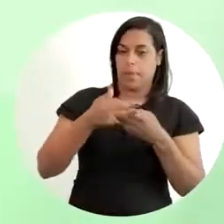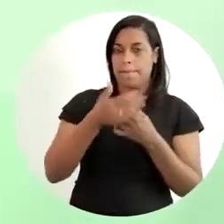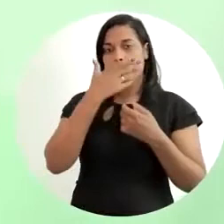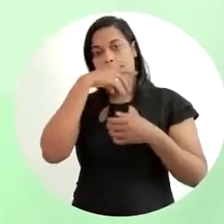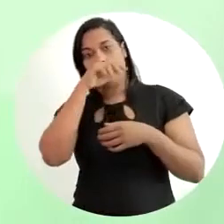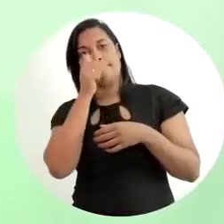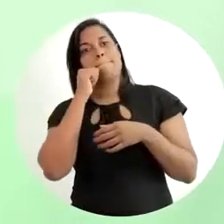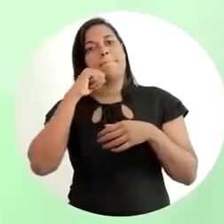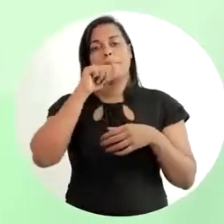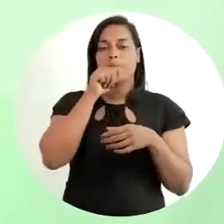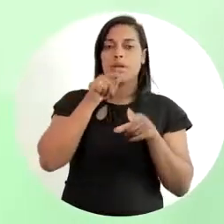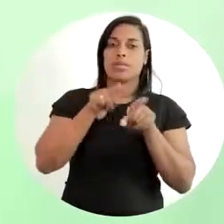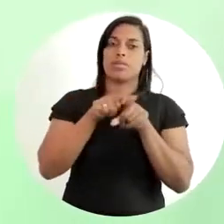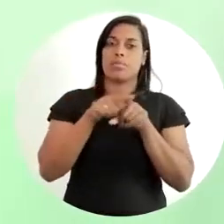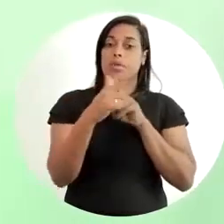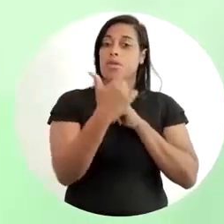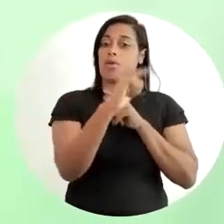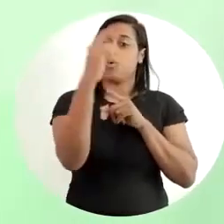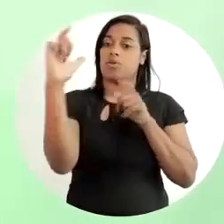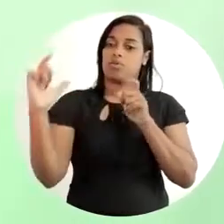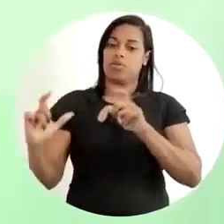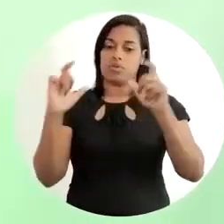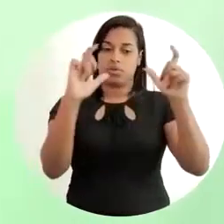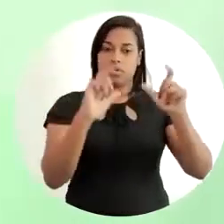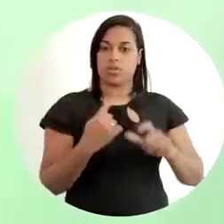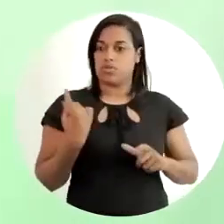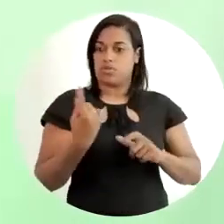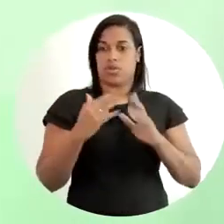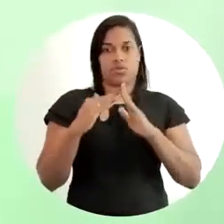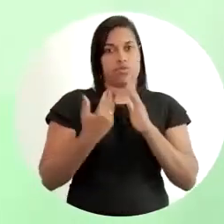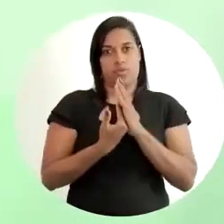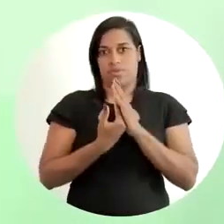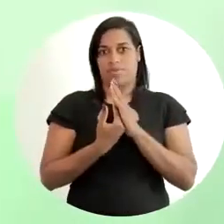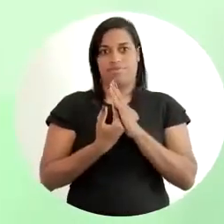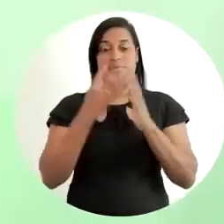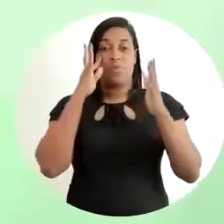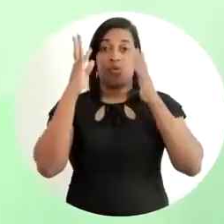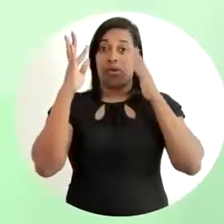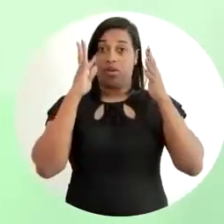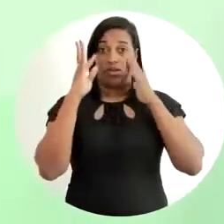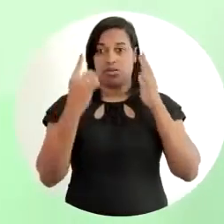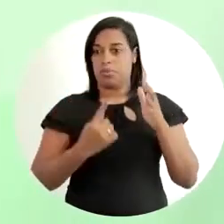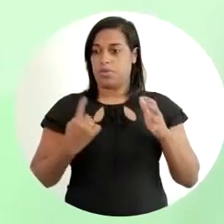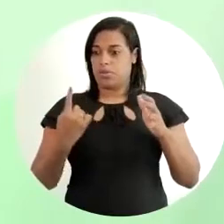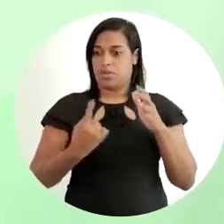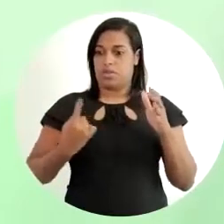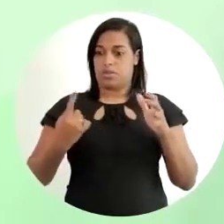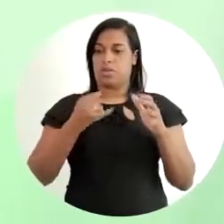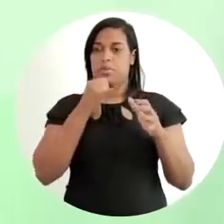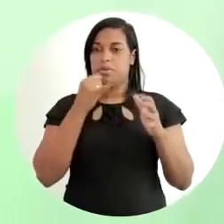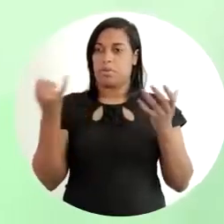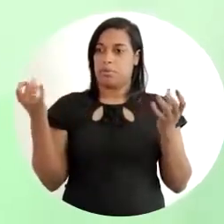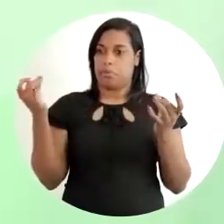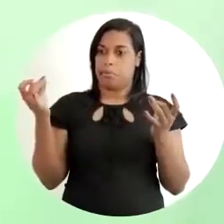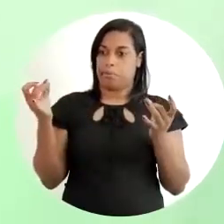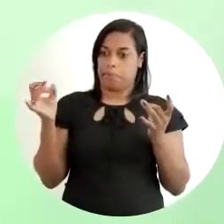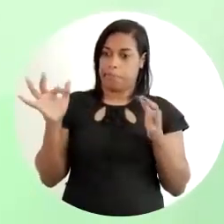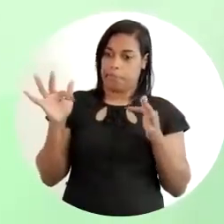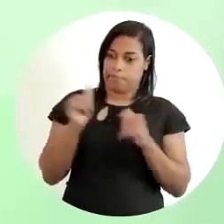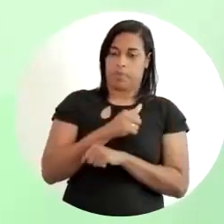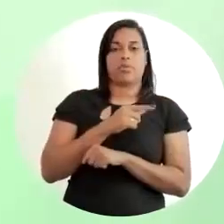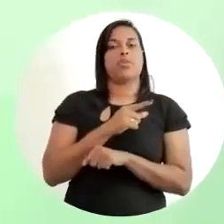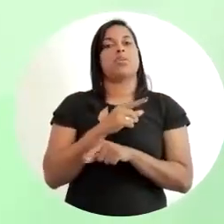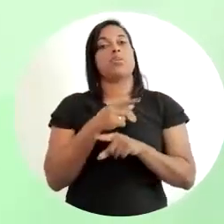seus pais, com outros adultos, em outros ambientes que não apenas a escola, e o conhecimento não é dado e